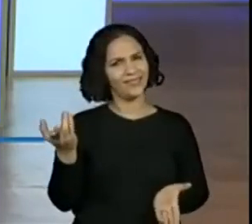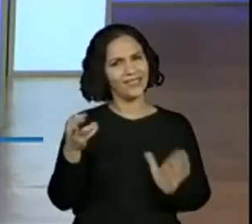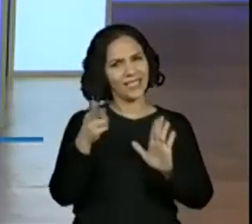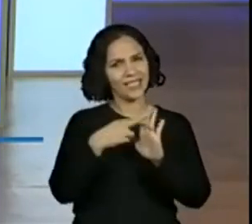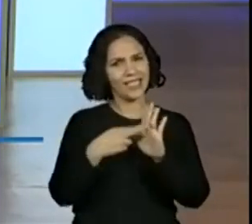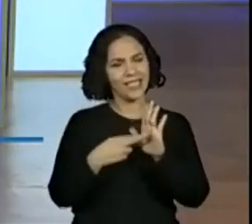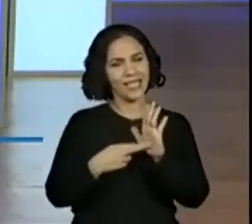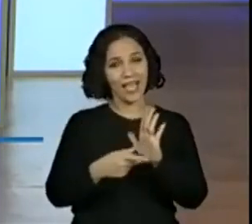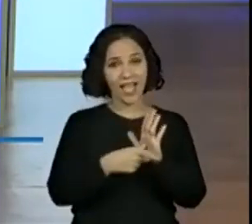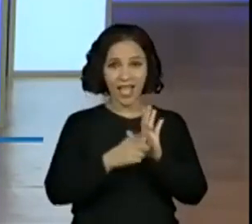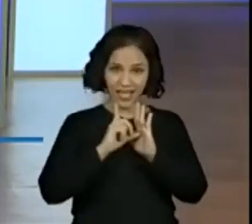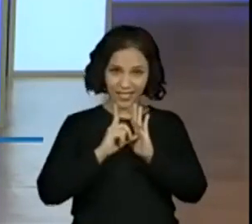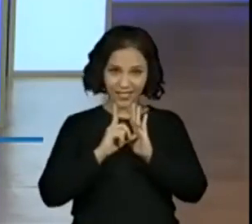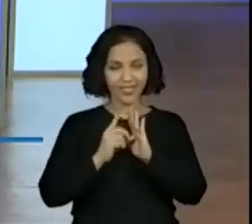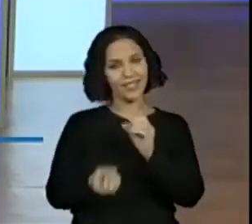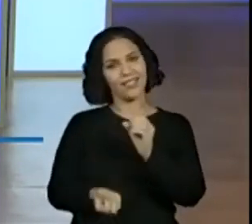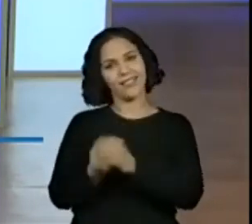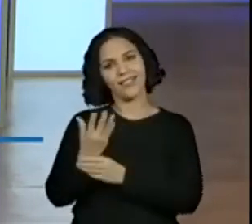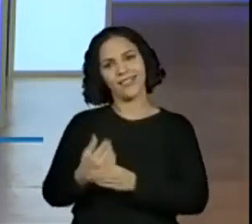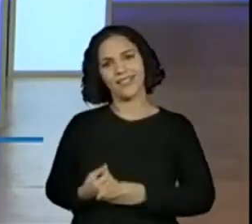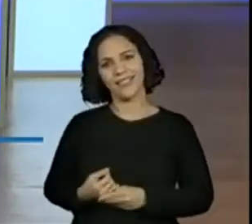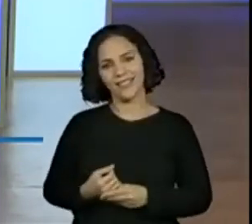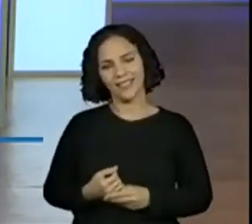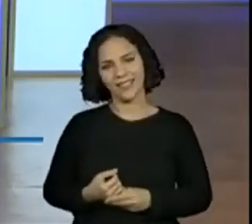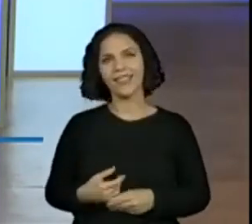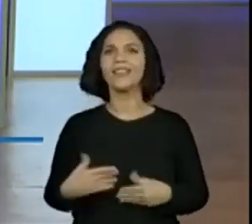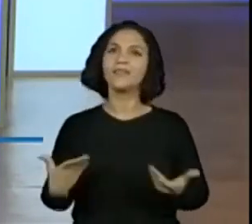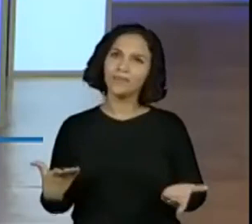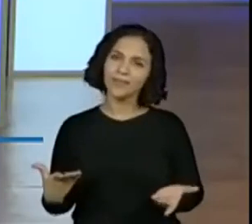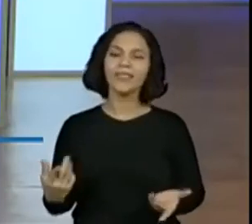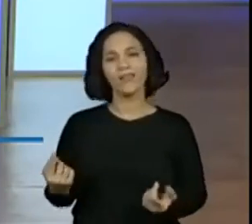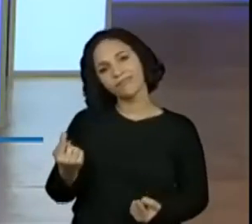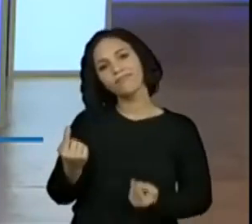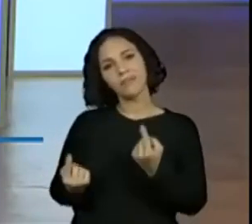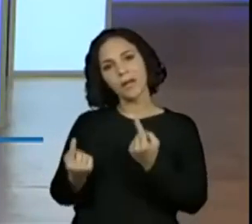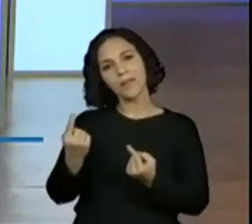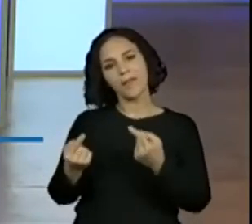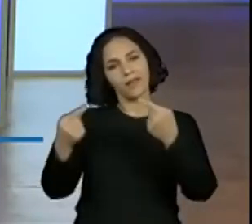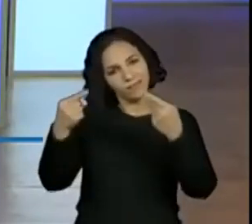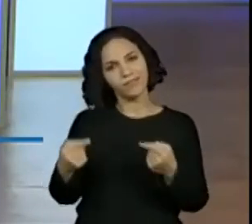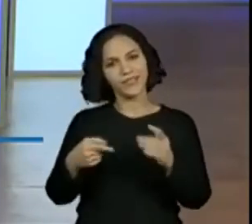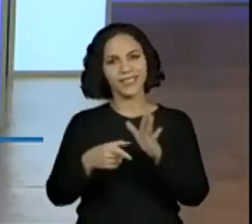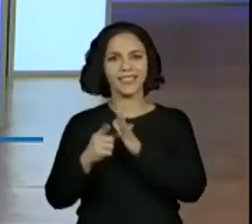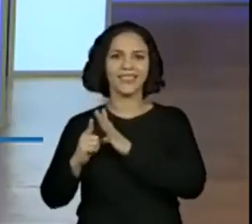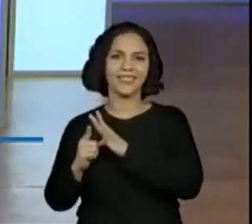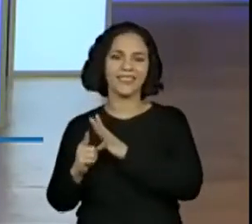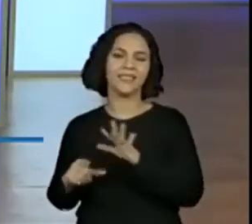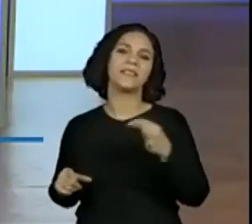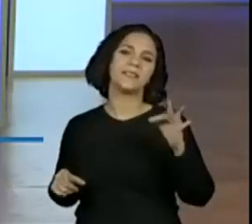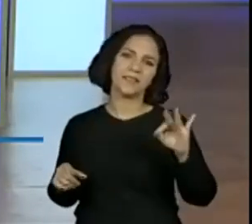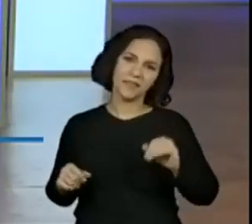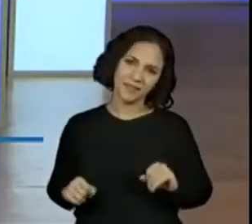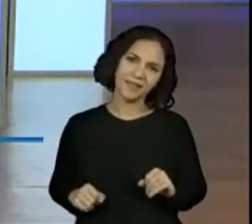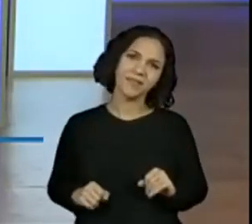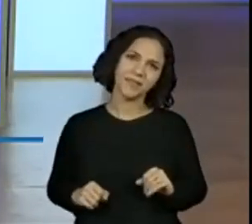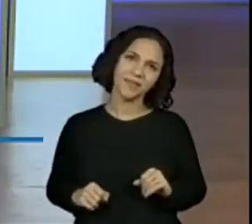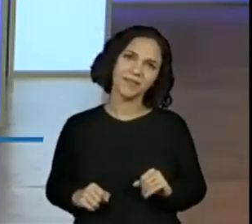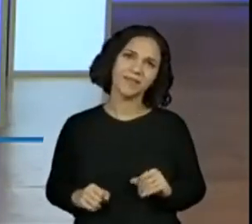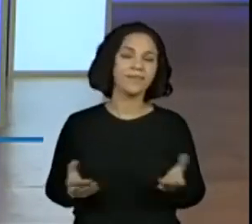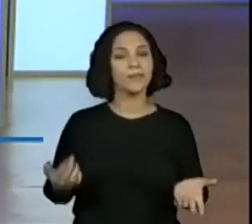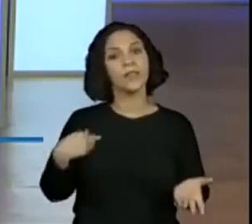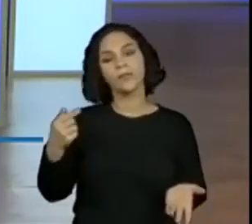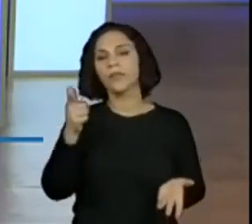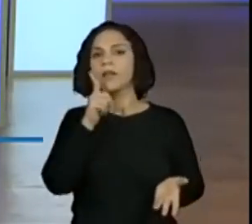criadas antes dos jogos é para você ver que a competição Tem que existir antes né que fazer é preciso ganhar um dia por favor